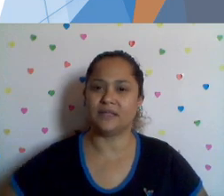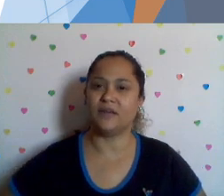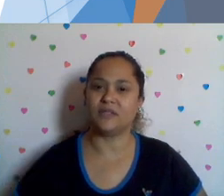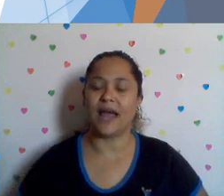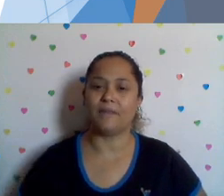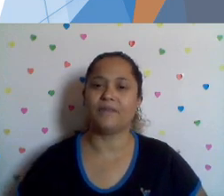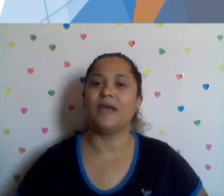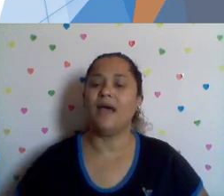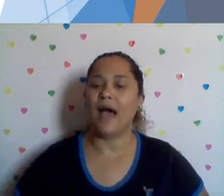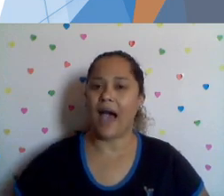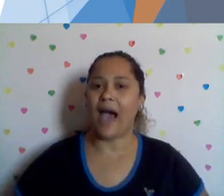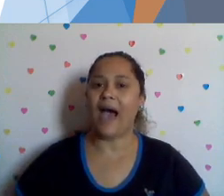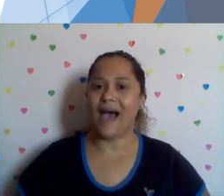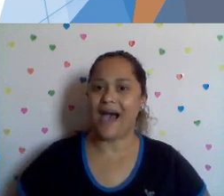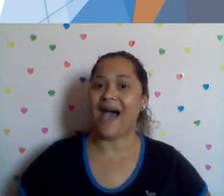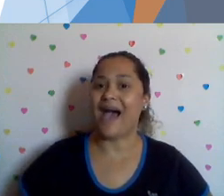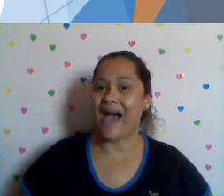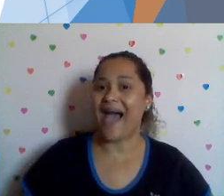Vamos lá?